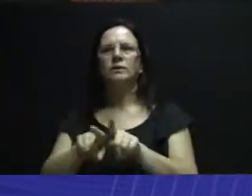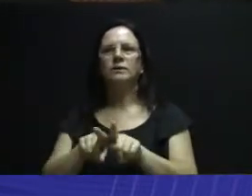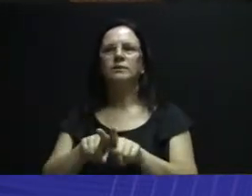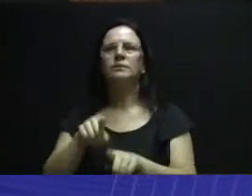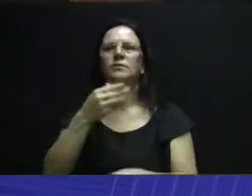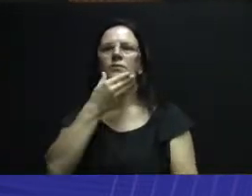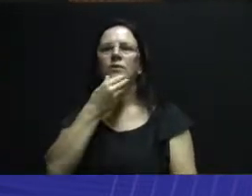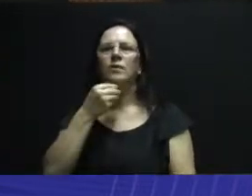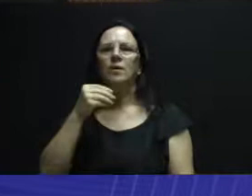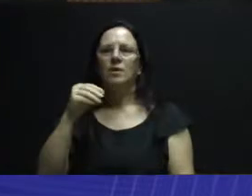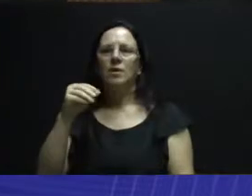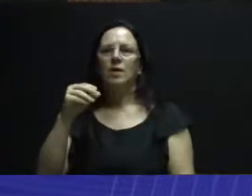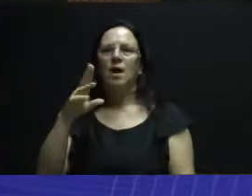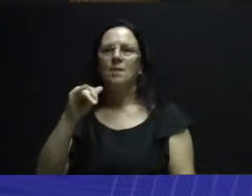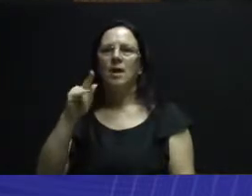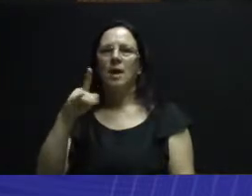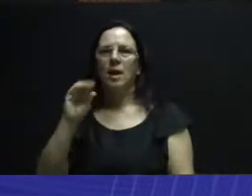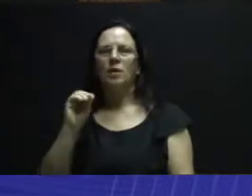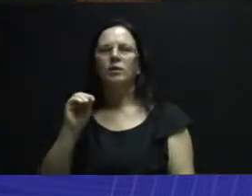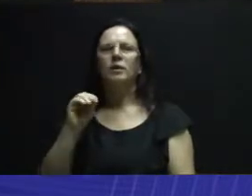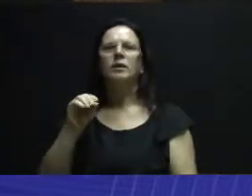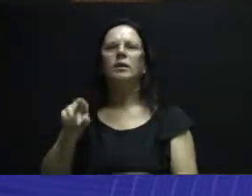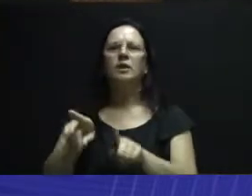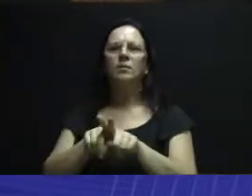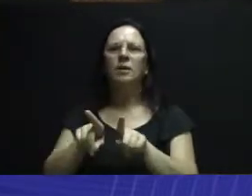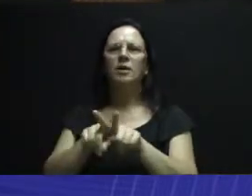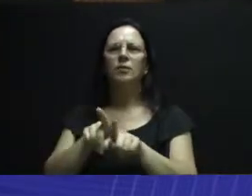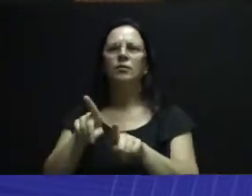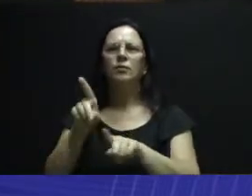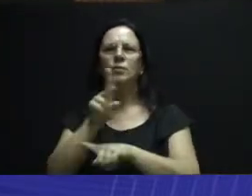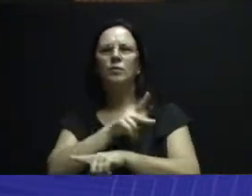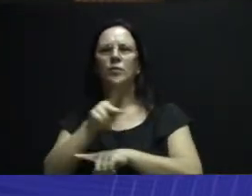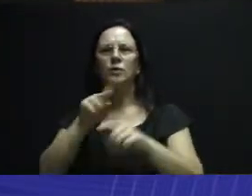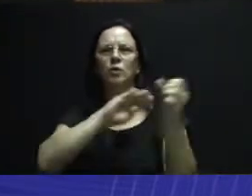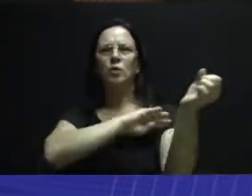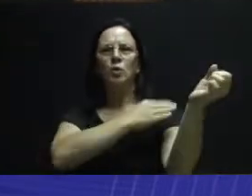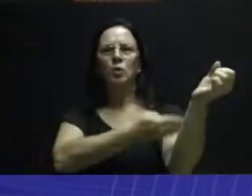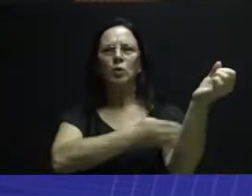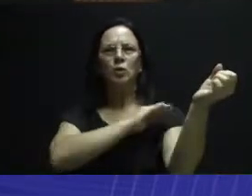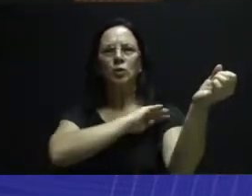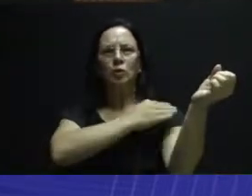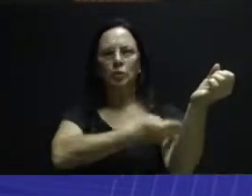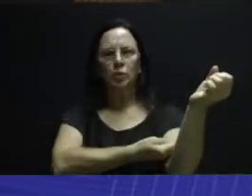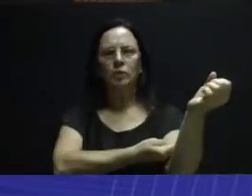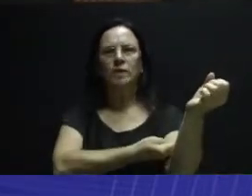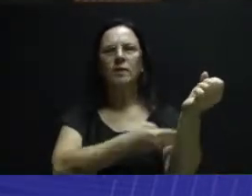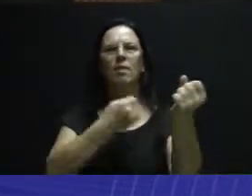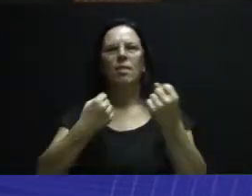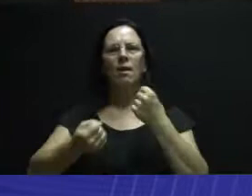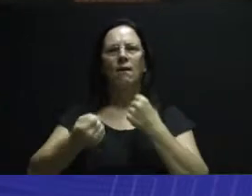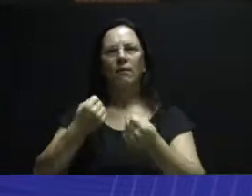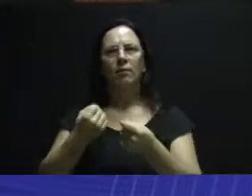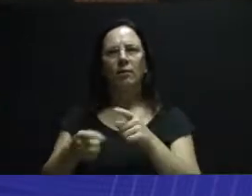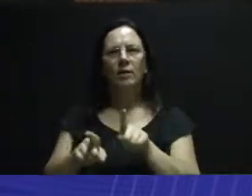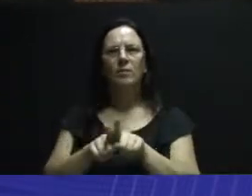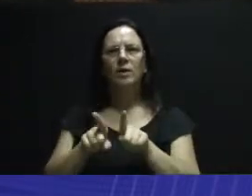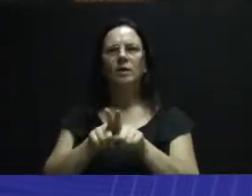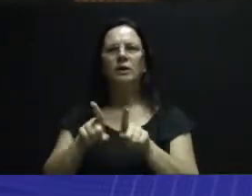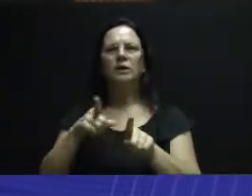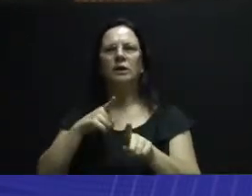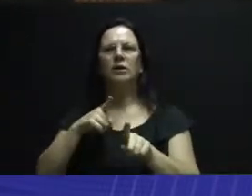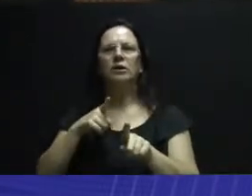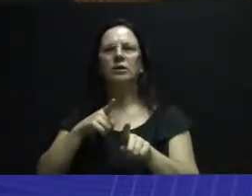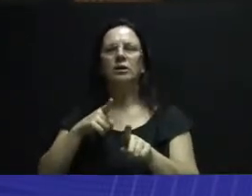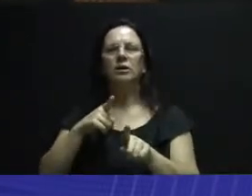foi professor de musculação no SESC Santos. Atualmente, em sua academia, ministra aulas de